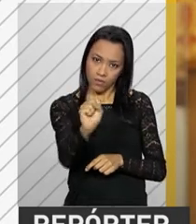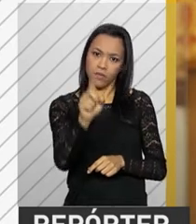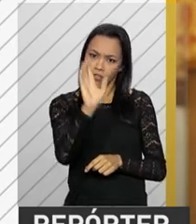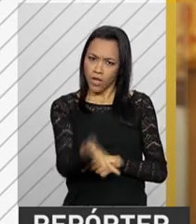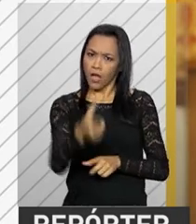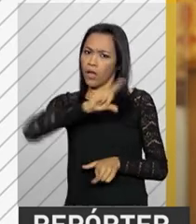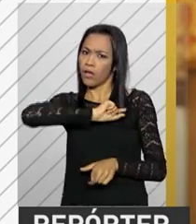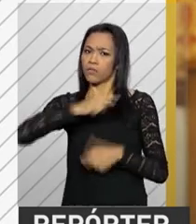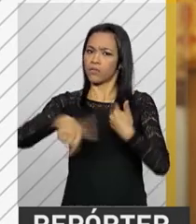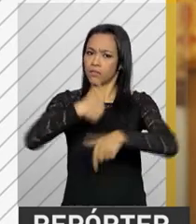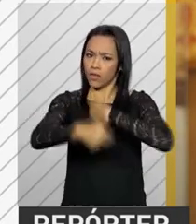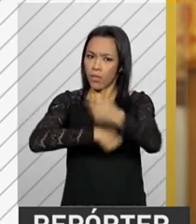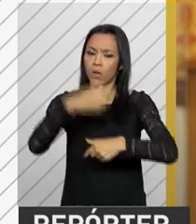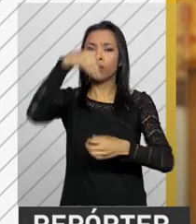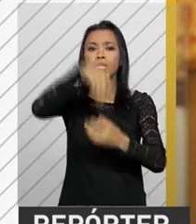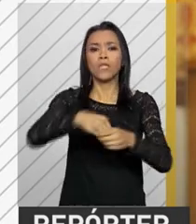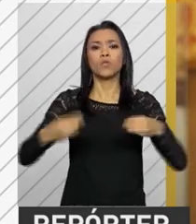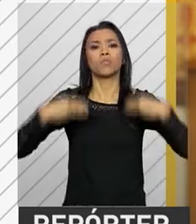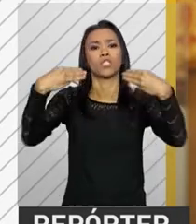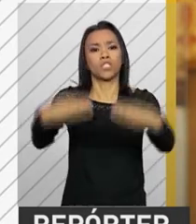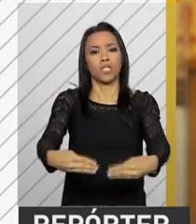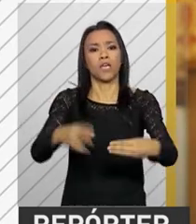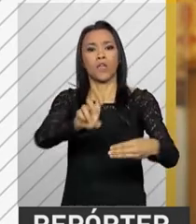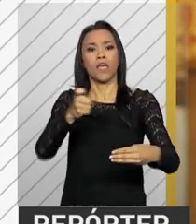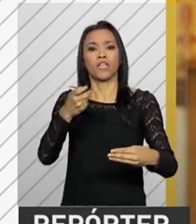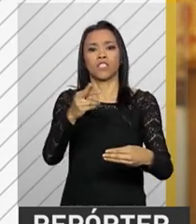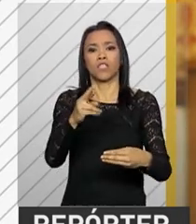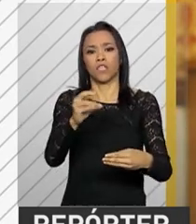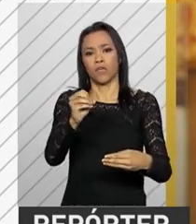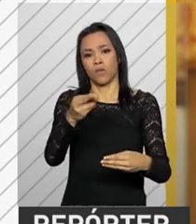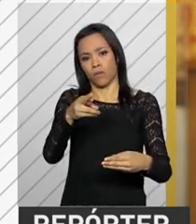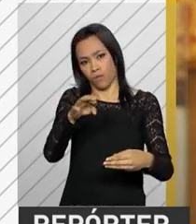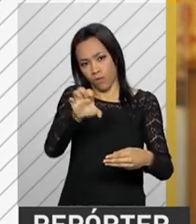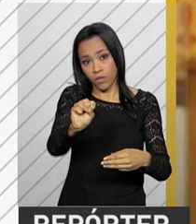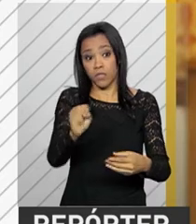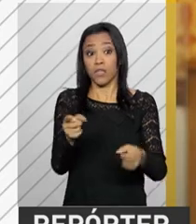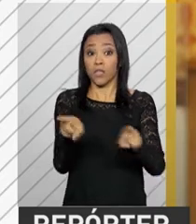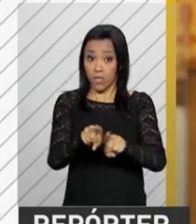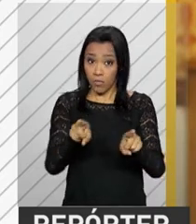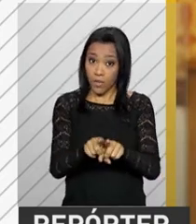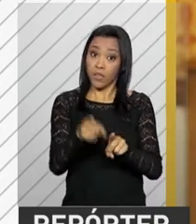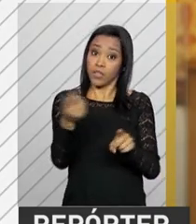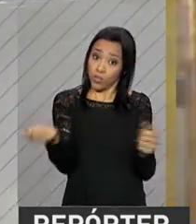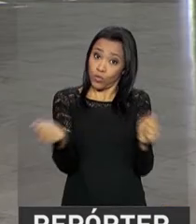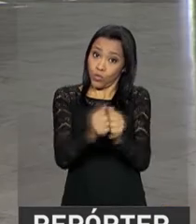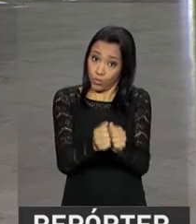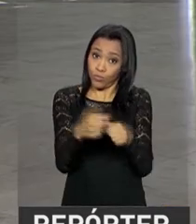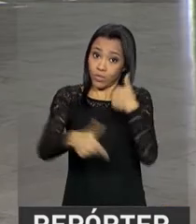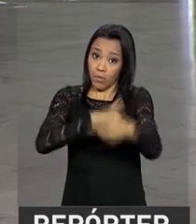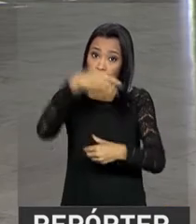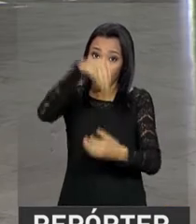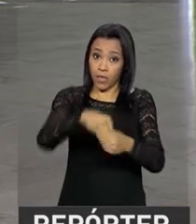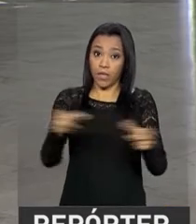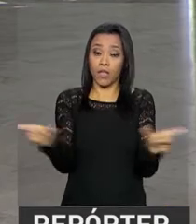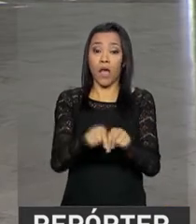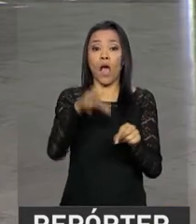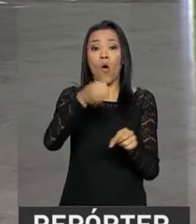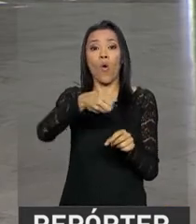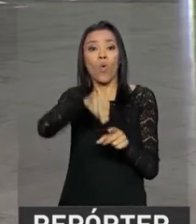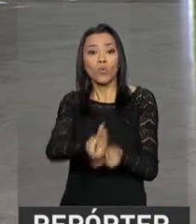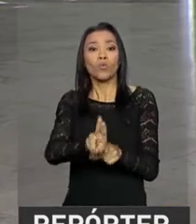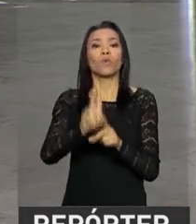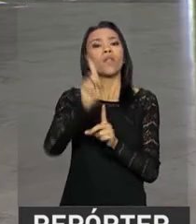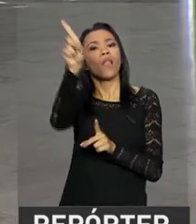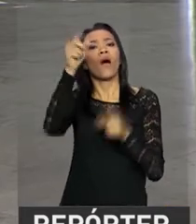ministério das relações exteriores e atuou como ministro conselheiro da delegação brasileira junto à onu em genebra na suíça e em nota